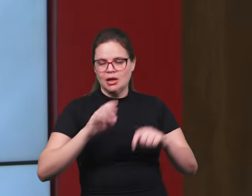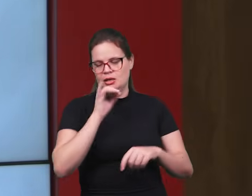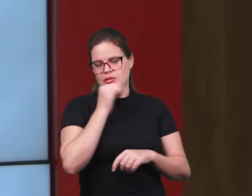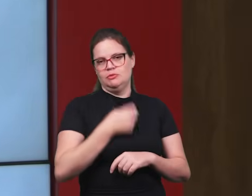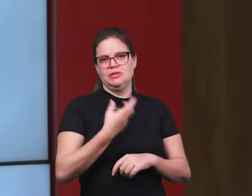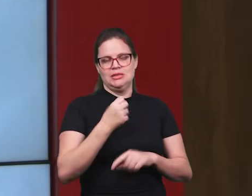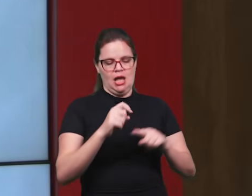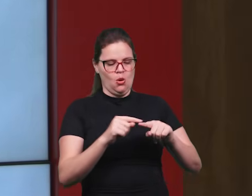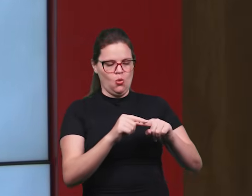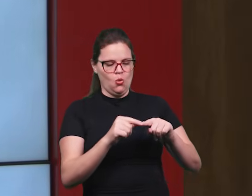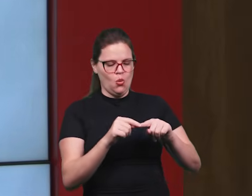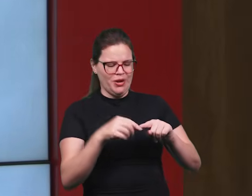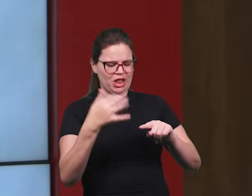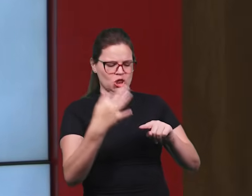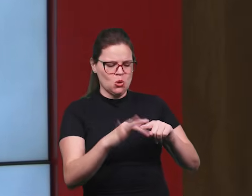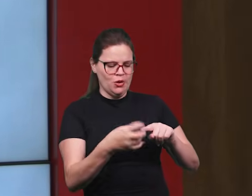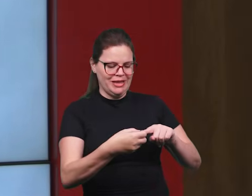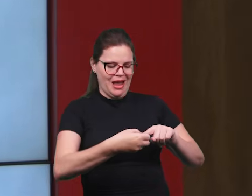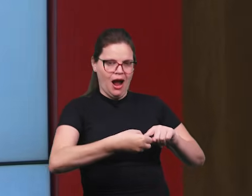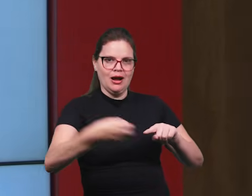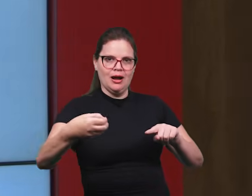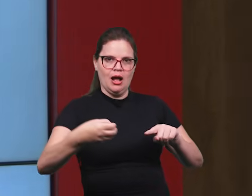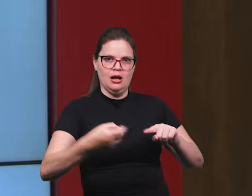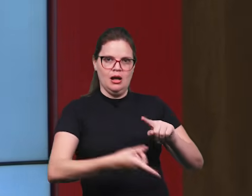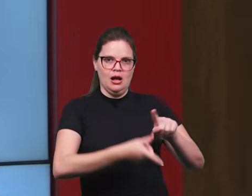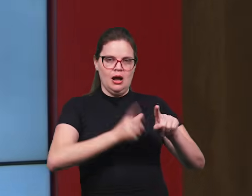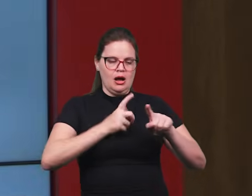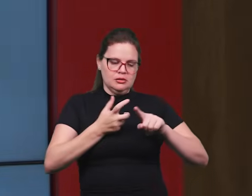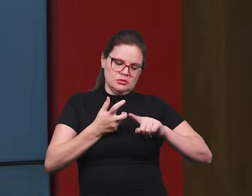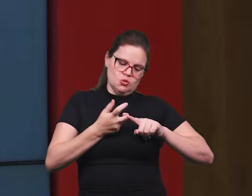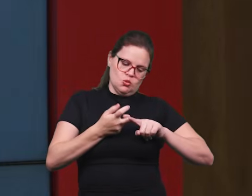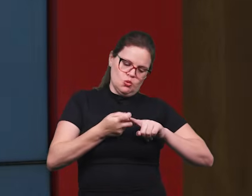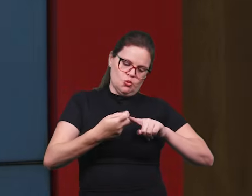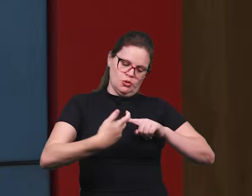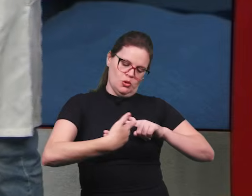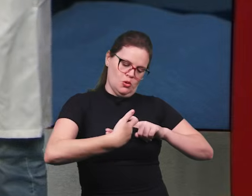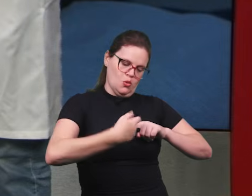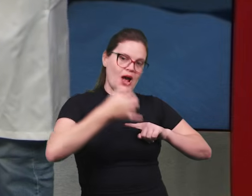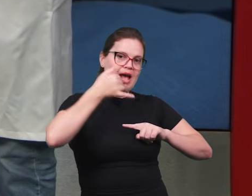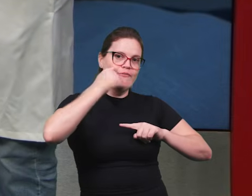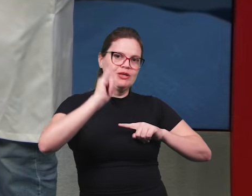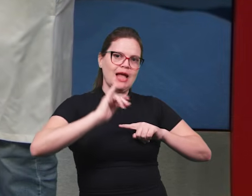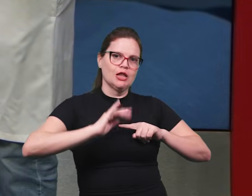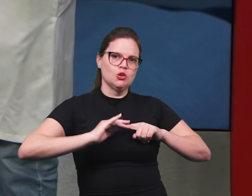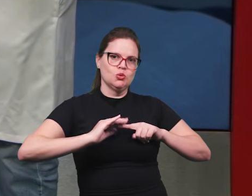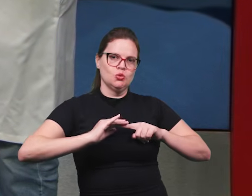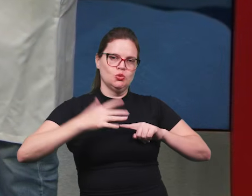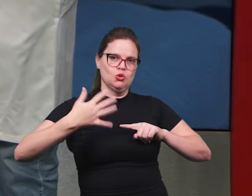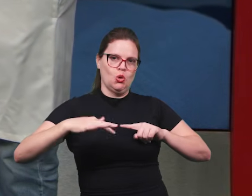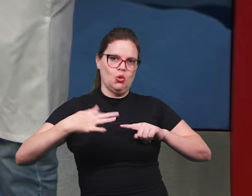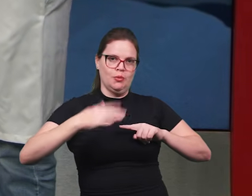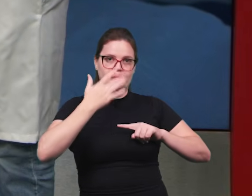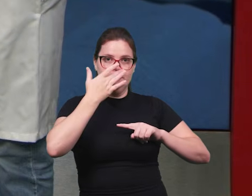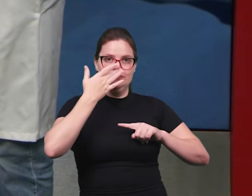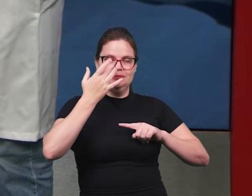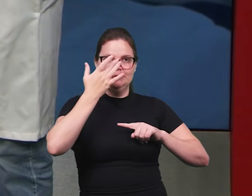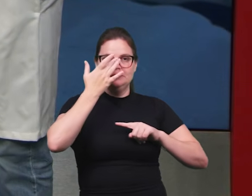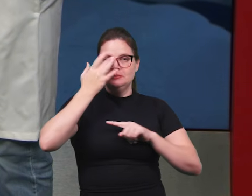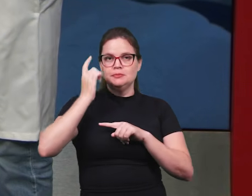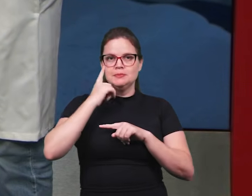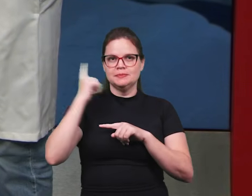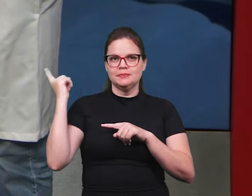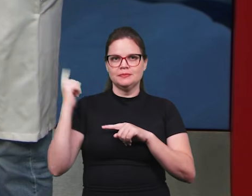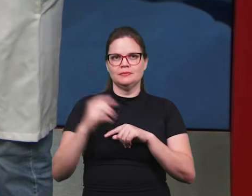emergência. Por exemplo, tirar uma unha. Machucou, tirar uma unha. Você faz uma anestesia local. Às vezes não, por exemplo, aqui, uma